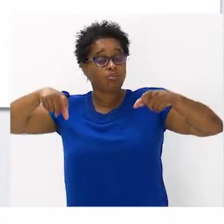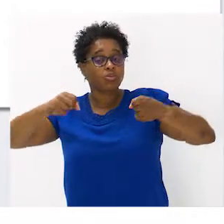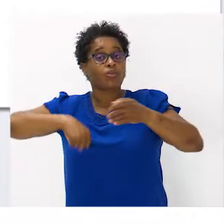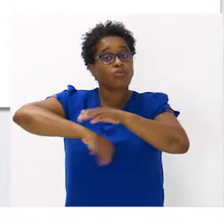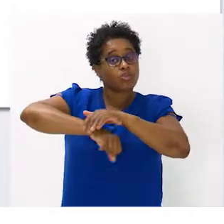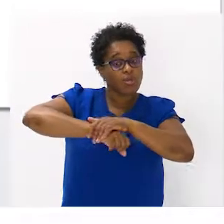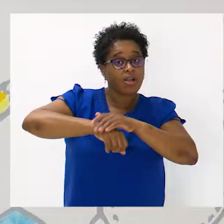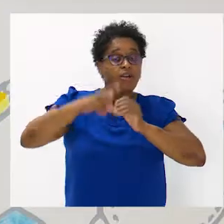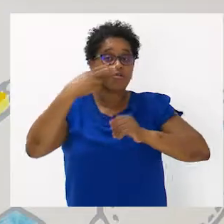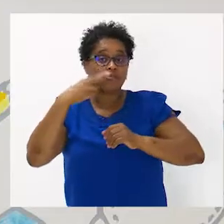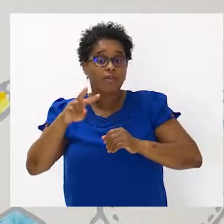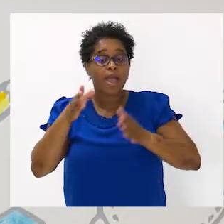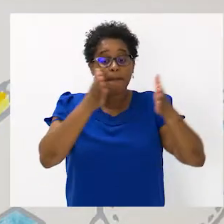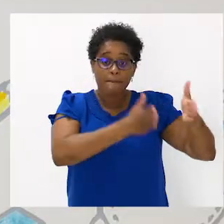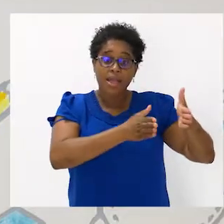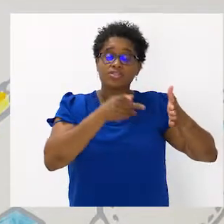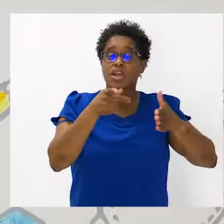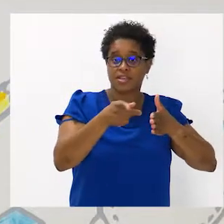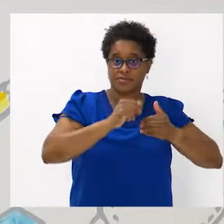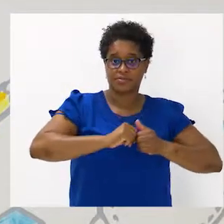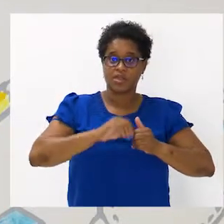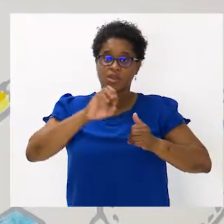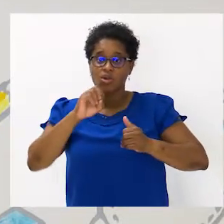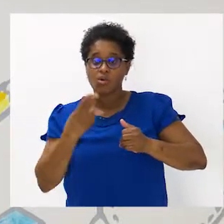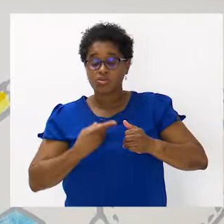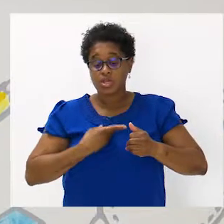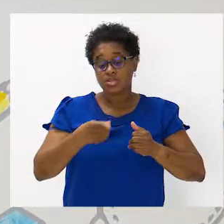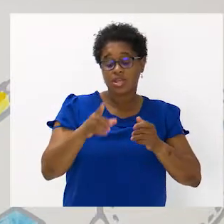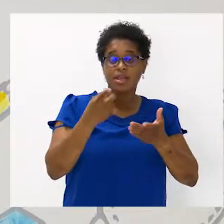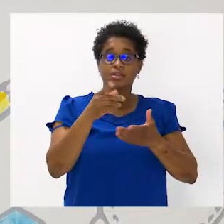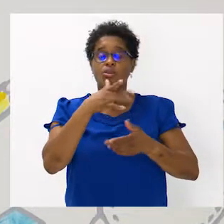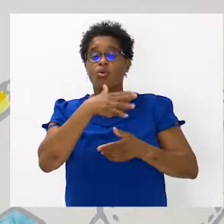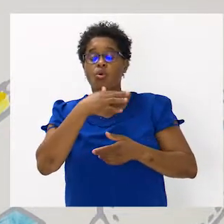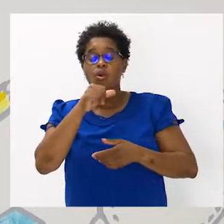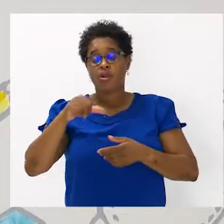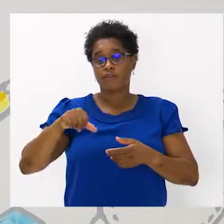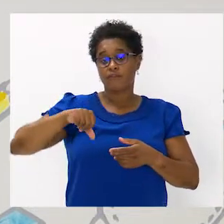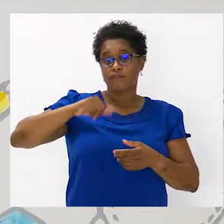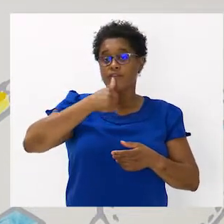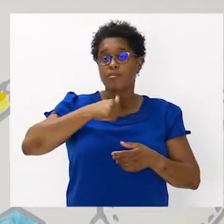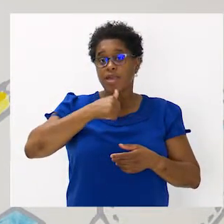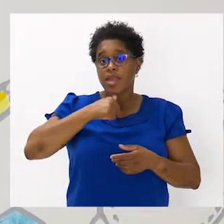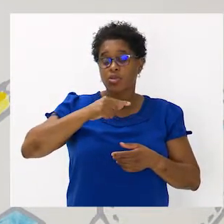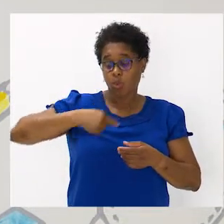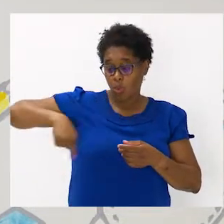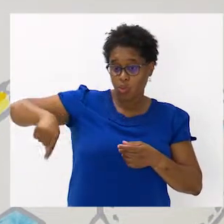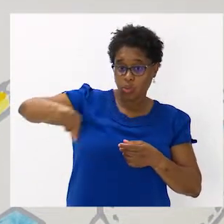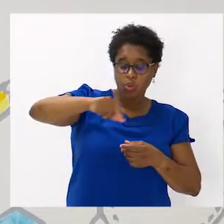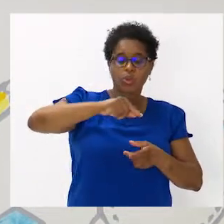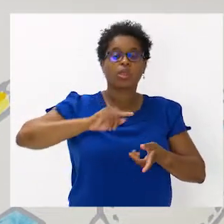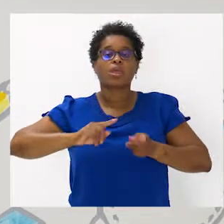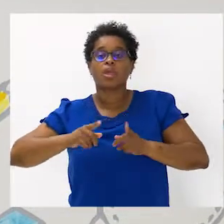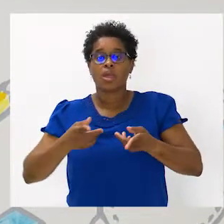parte que está ali, tracejada, ou seja, destacada a vermelho, o seu contorno, que